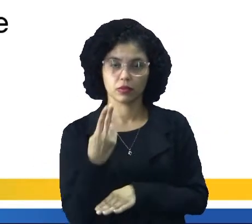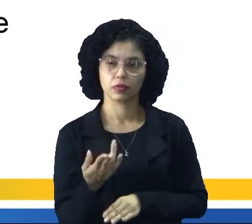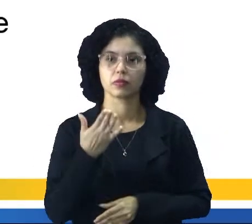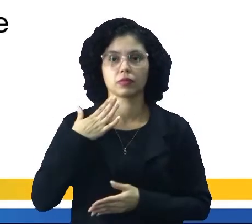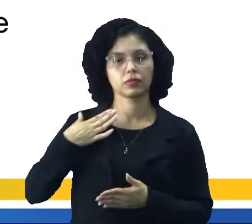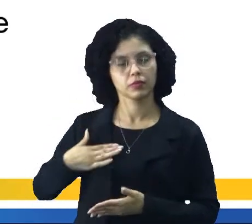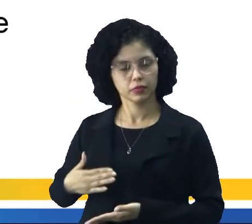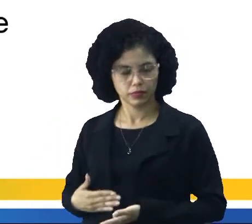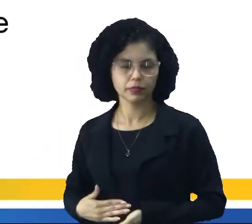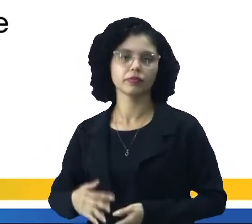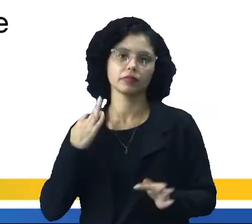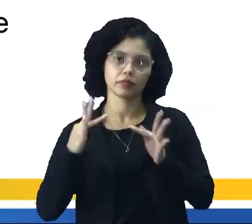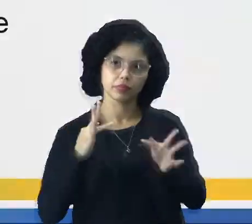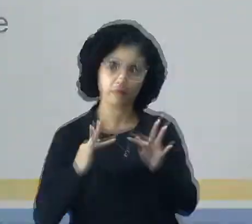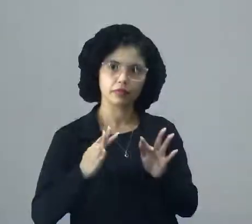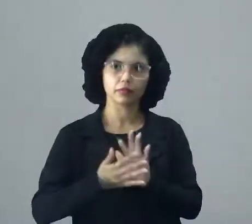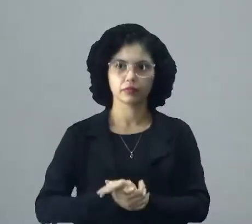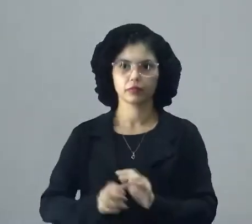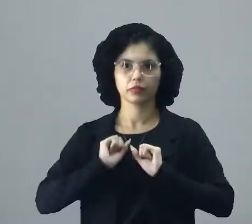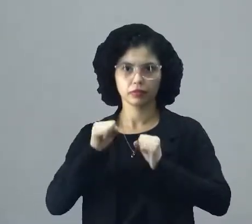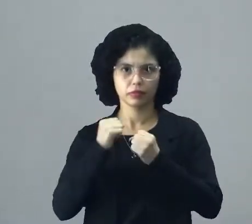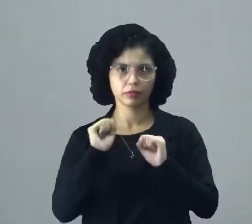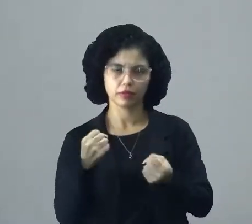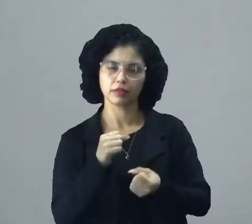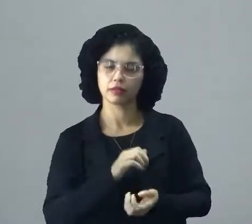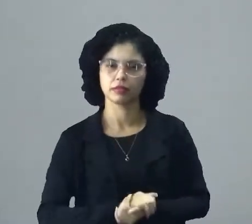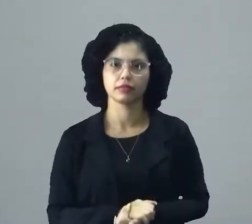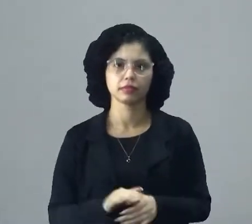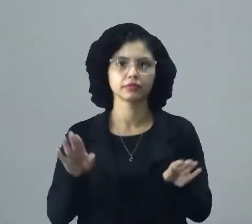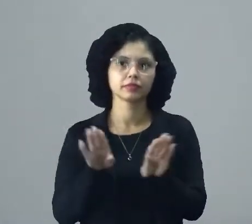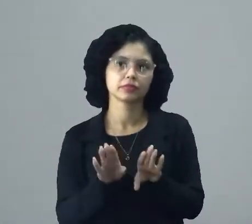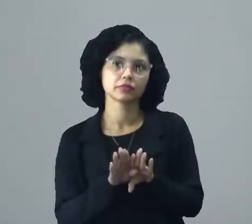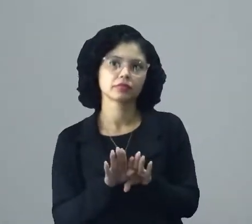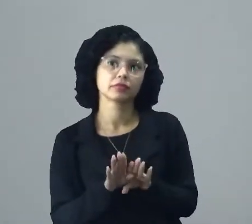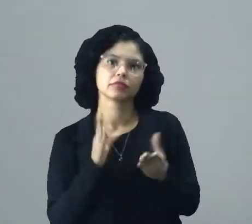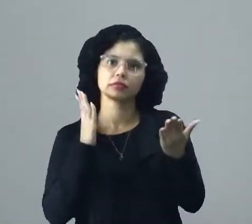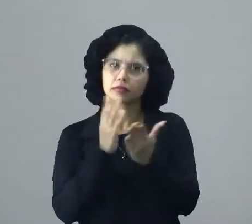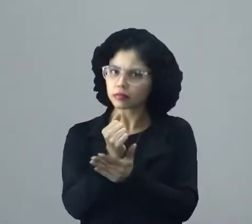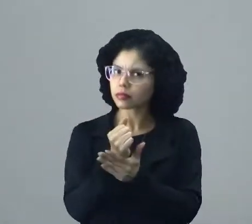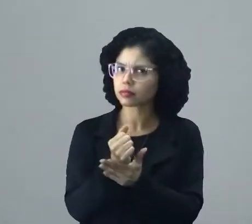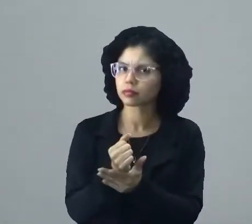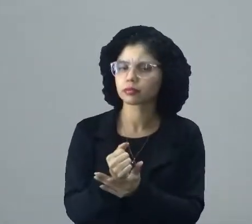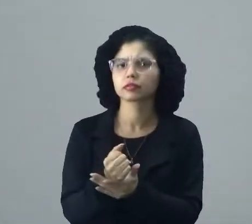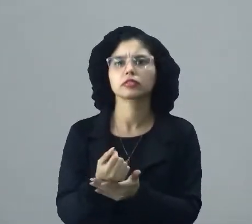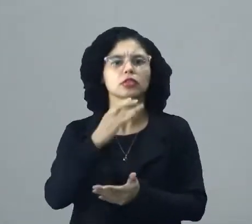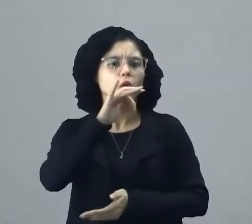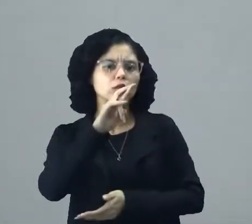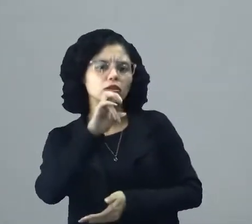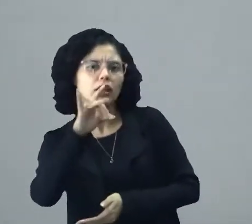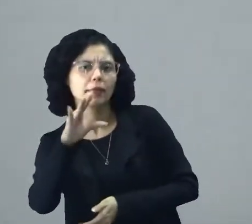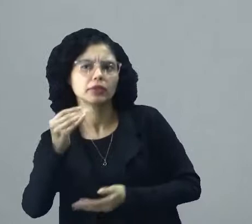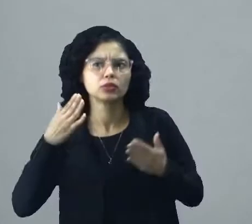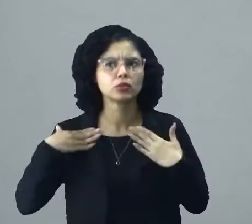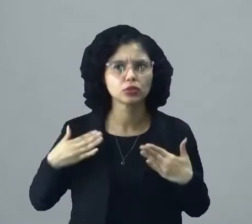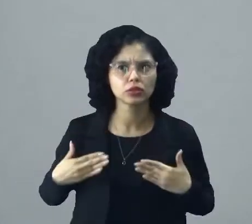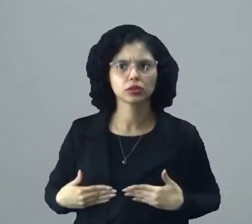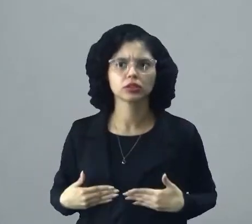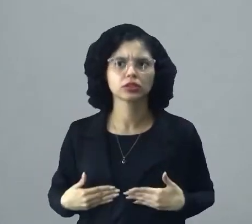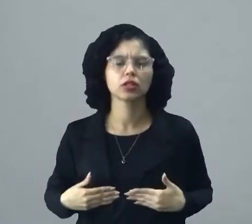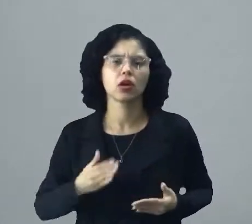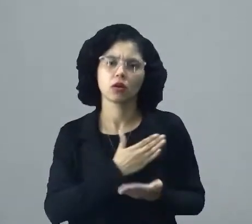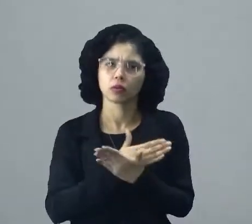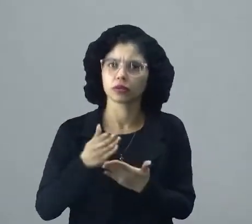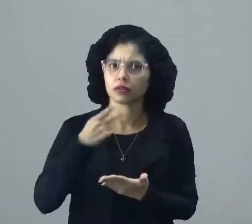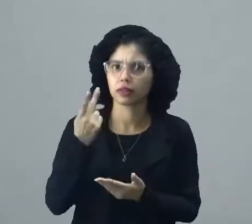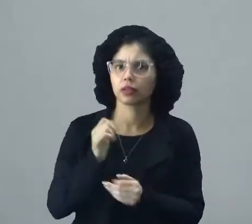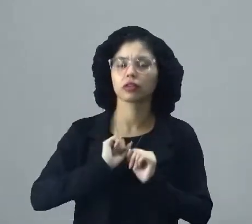seja, condicionamento físico. Então, a gente disse que ia abordar condicionamento físico e começou